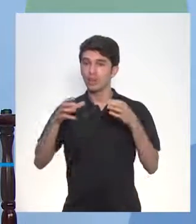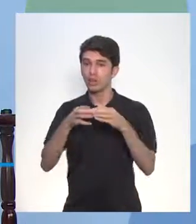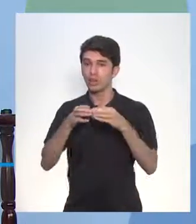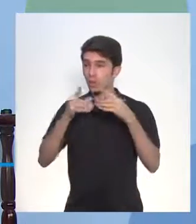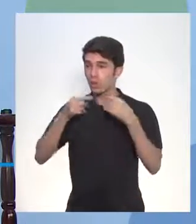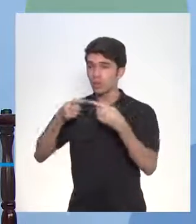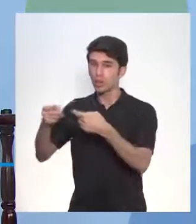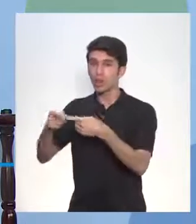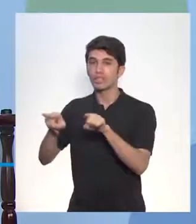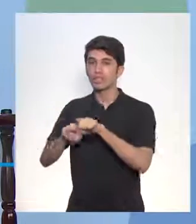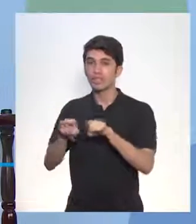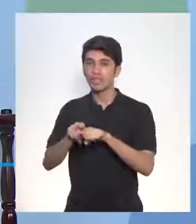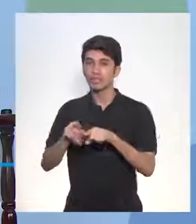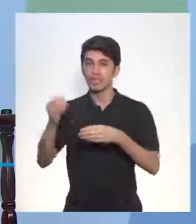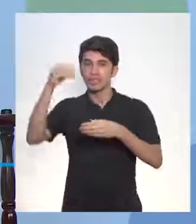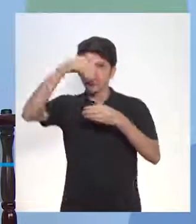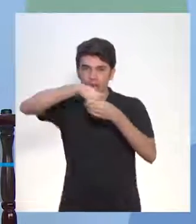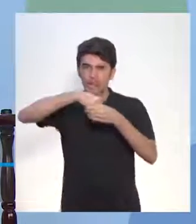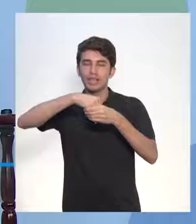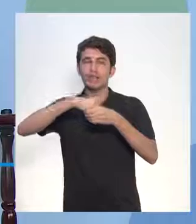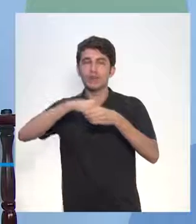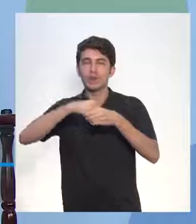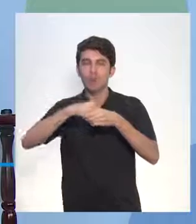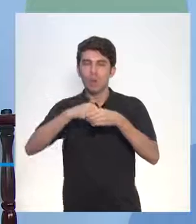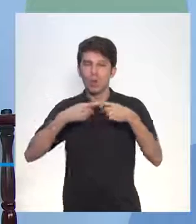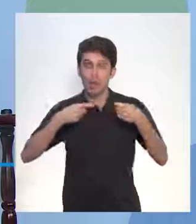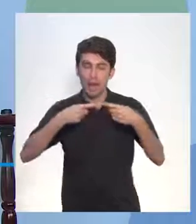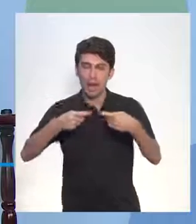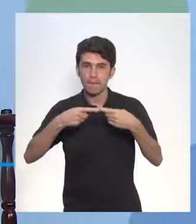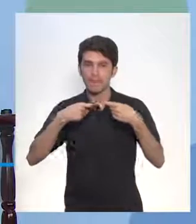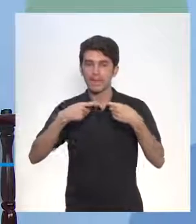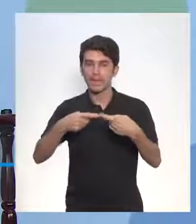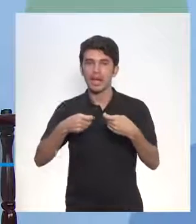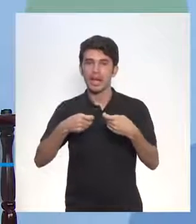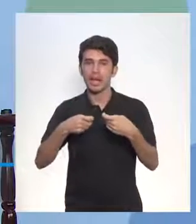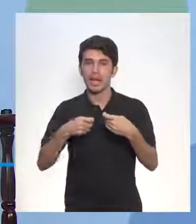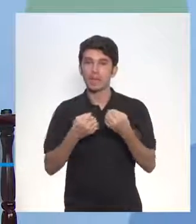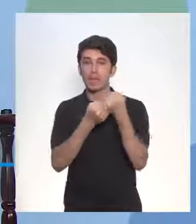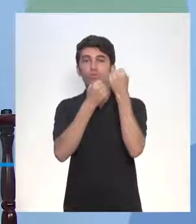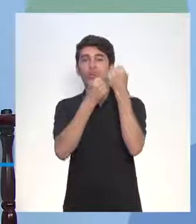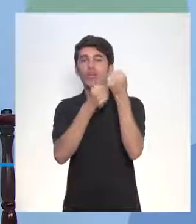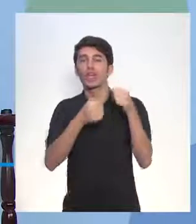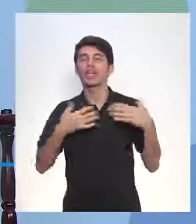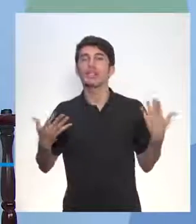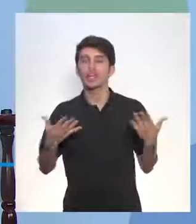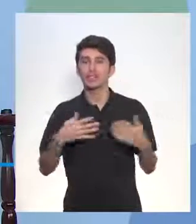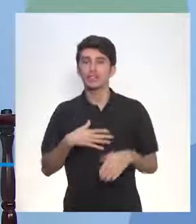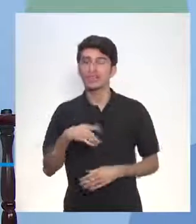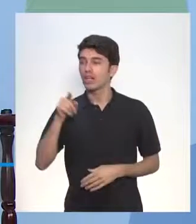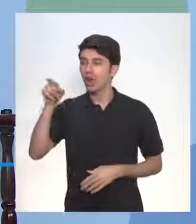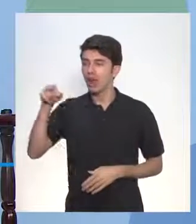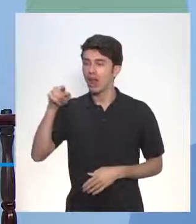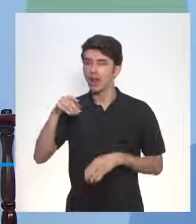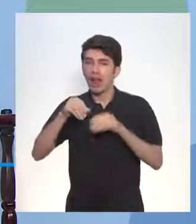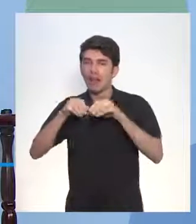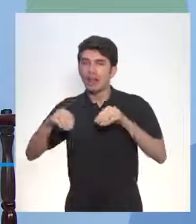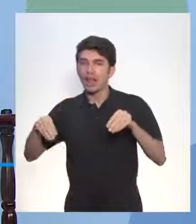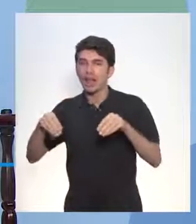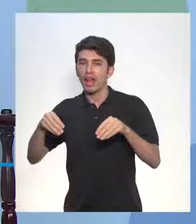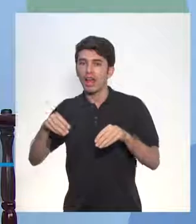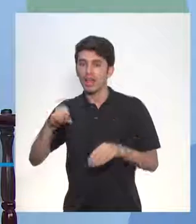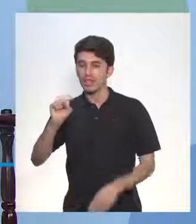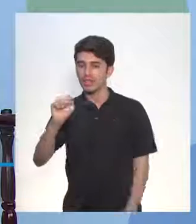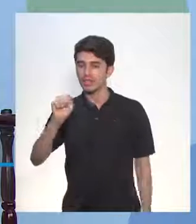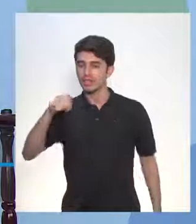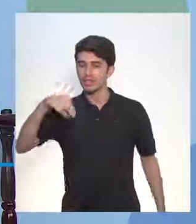poder. Várias vezes na tomada da Terra Santa, eles não se entendiam quem ia ser o governador da Terra Santa, né?